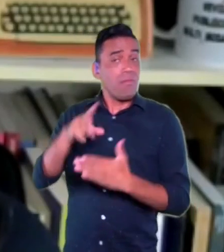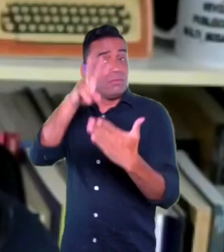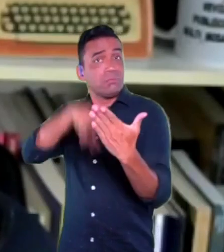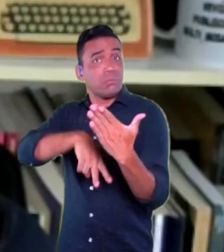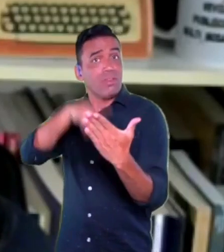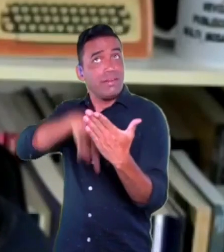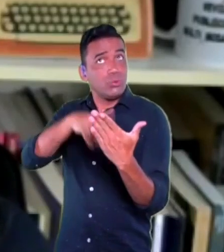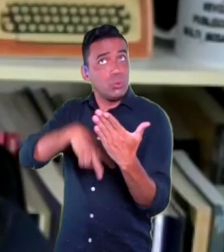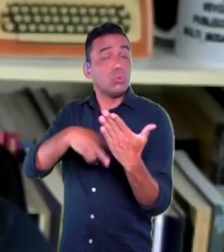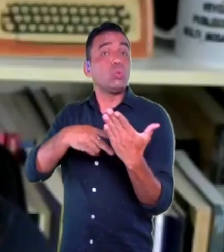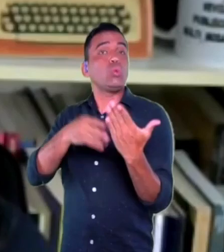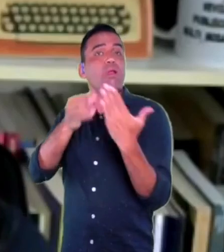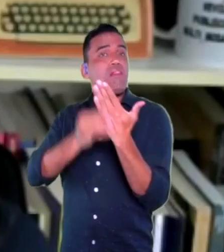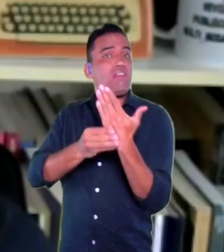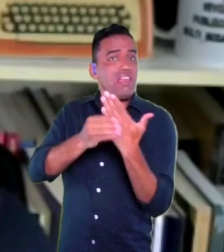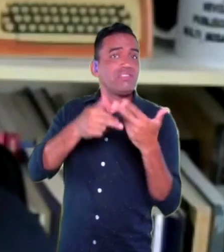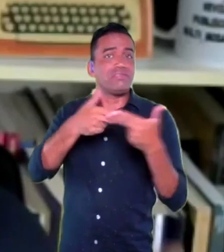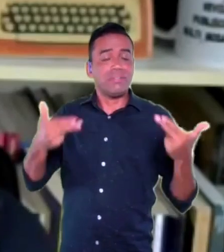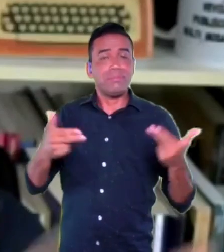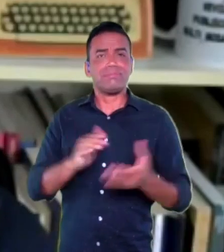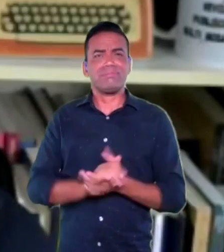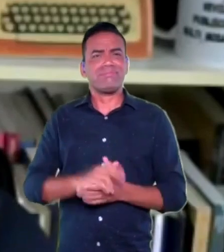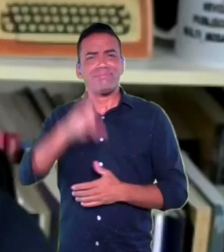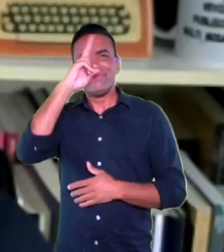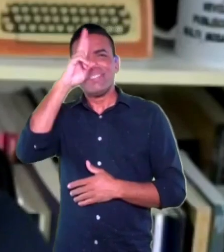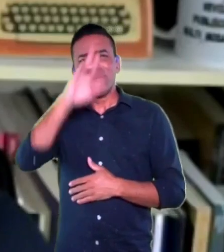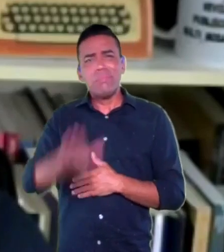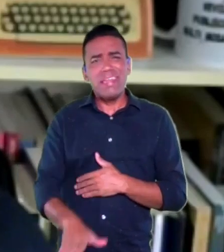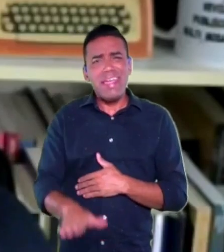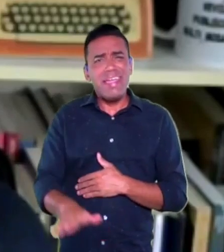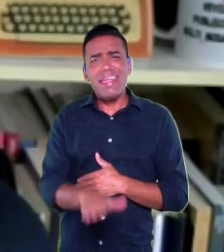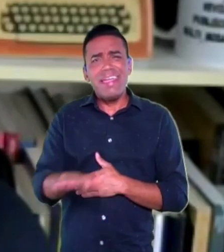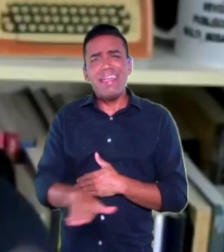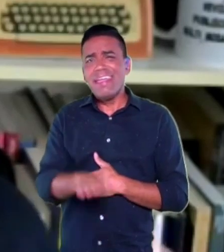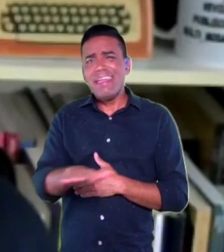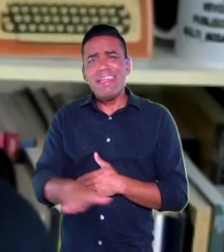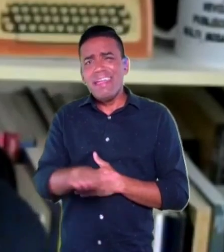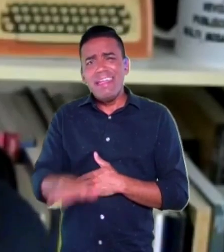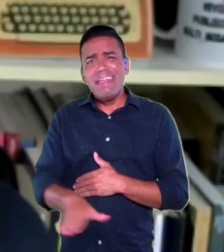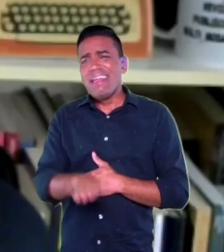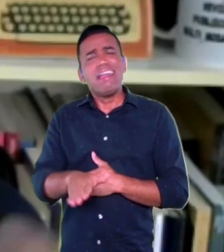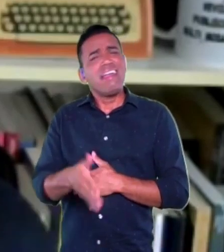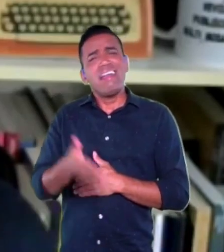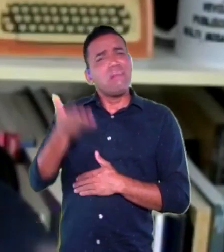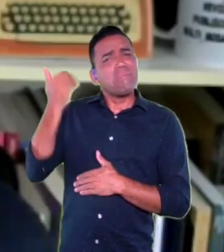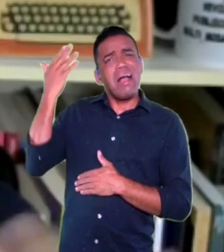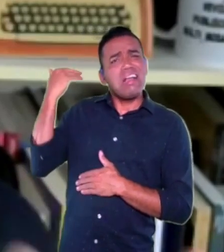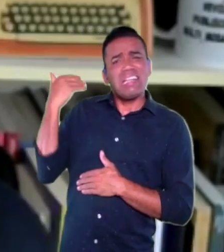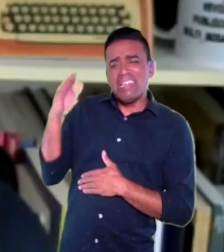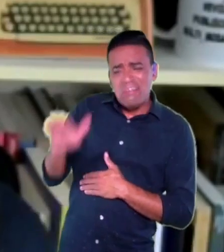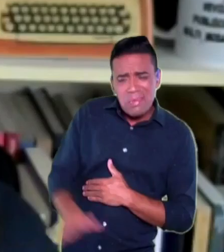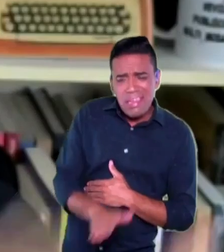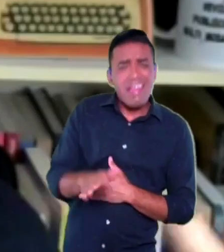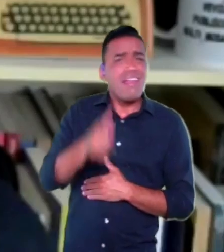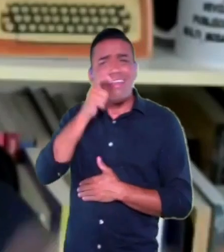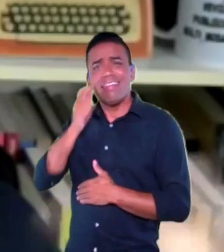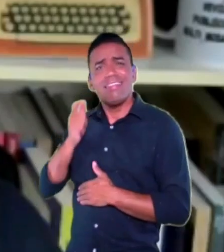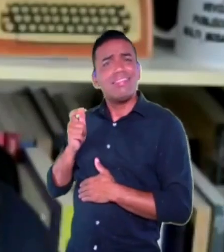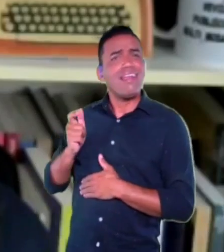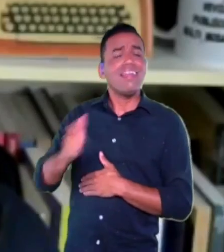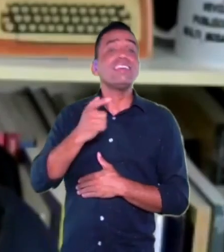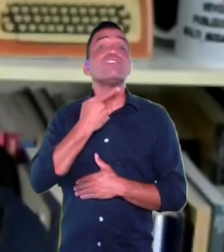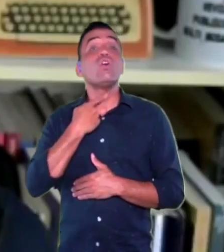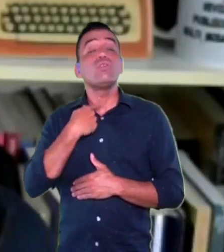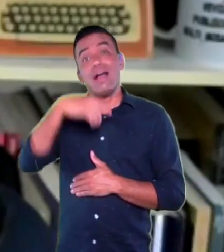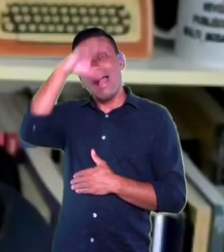leitura. Eu me lembro de bem pequena ter interesse, por exemplo, bem pequena mesmo, porque eu me lembro de ter interesse de aprender a